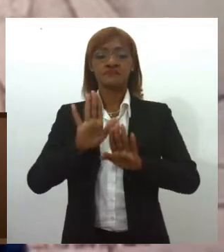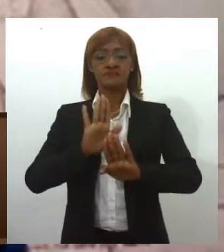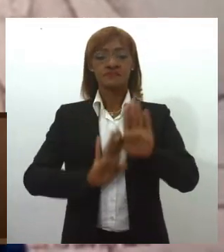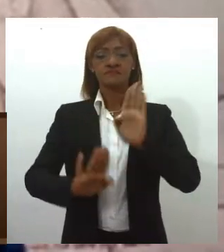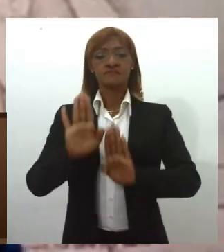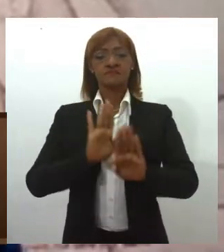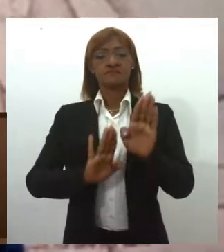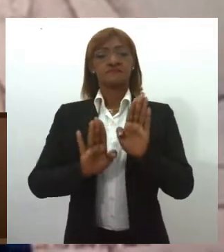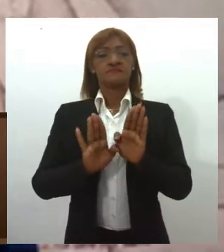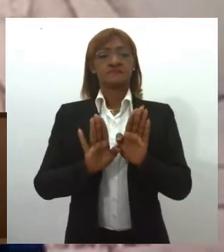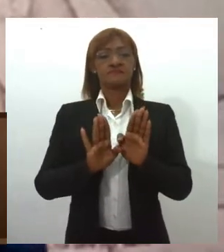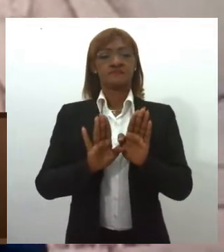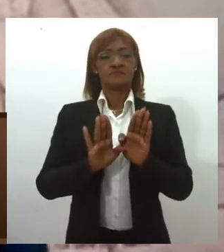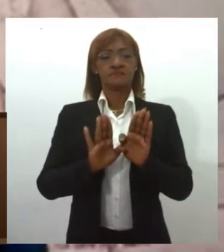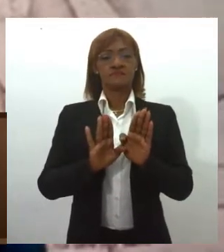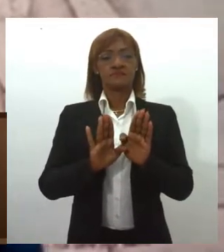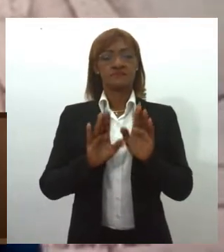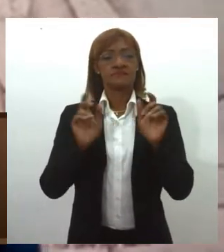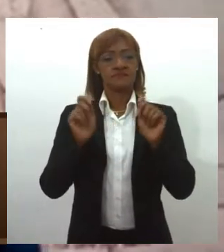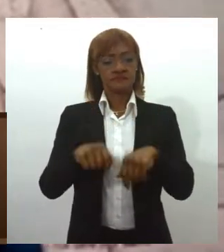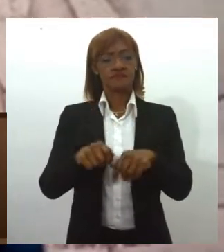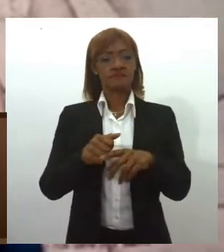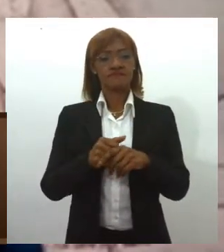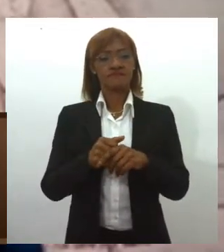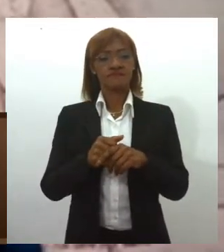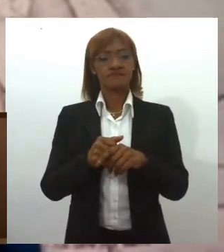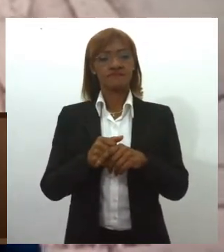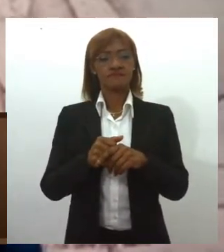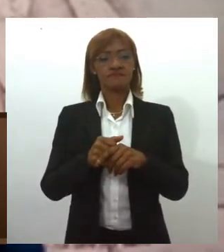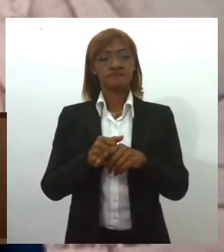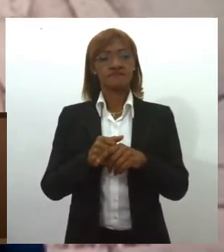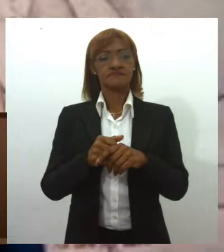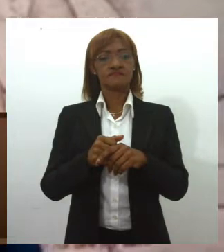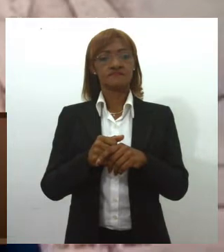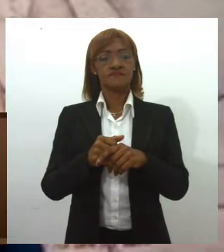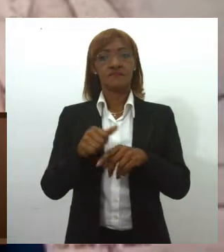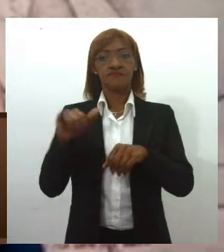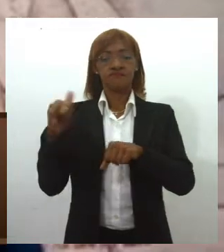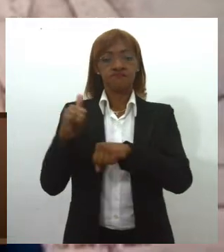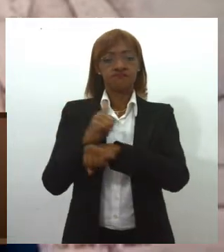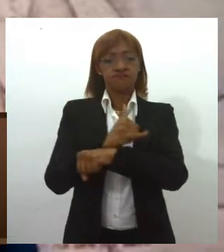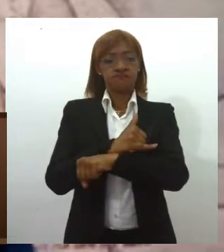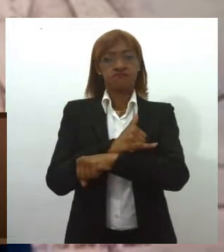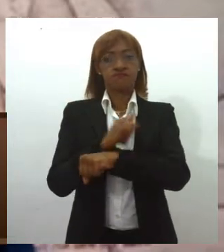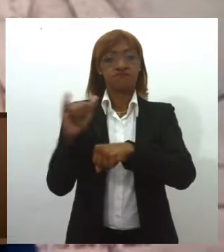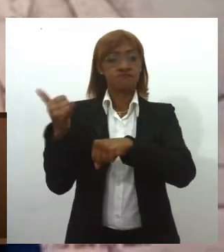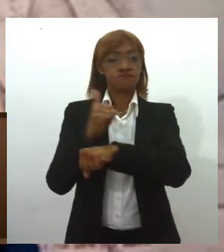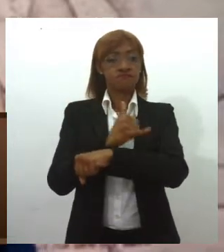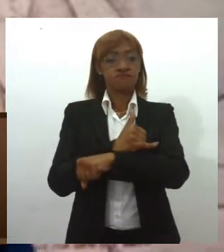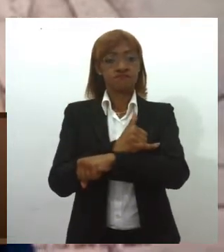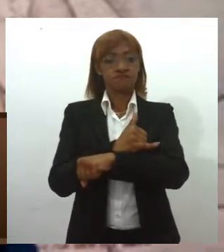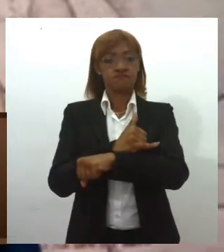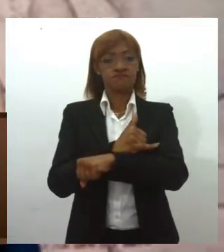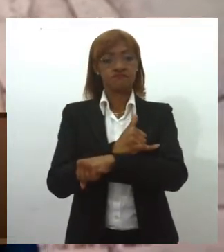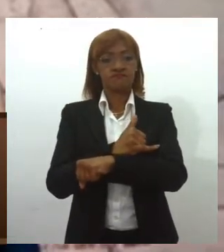reduzir a sua massa corpórea, porque se obesidade, a gente ainda está discutindo isso, se obesidade não for um fator de